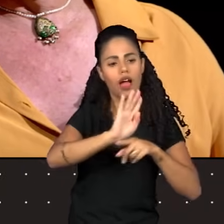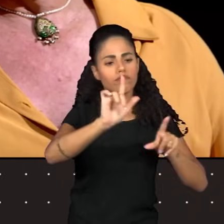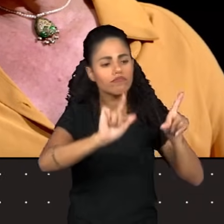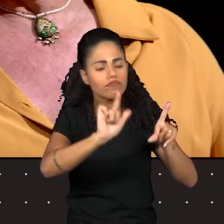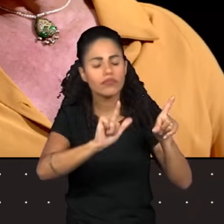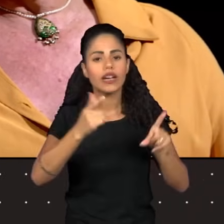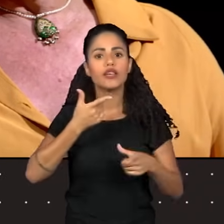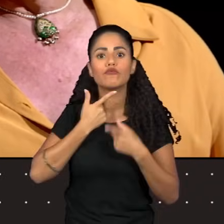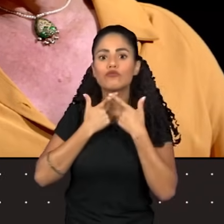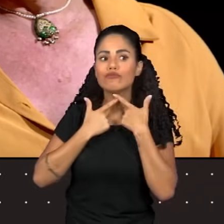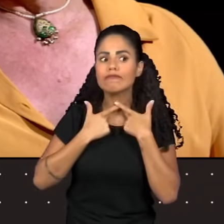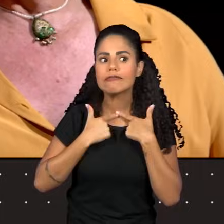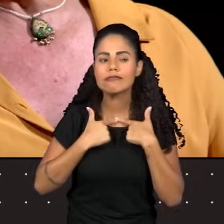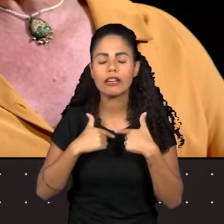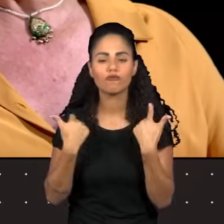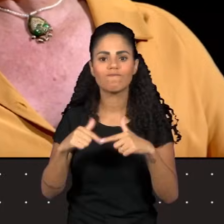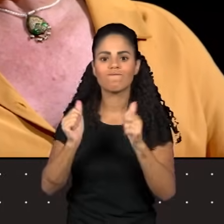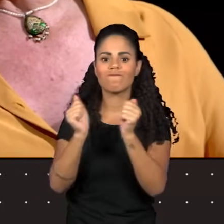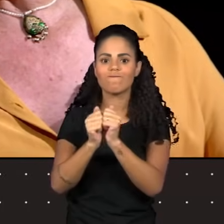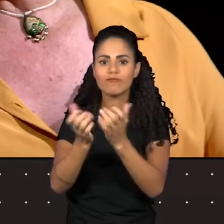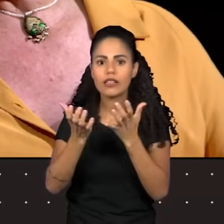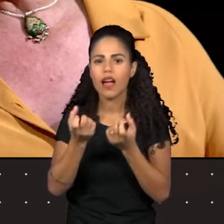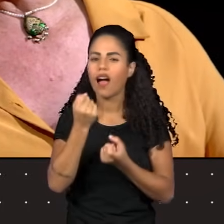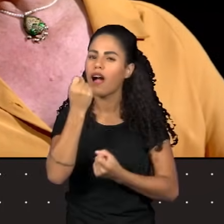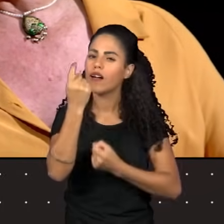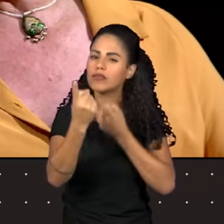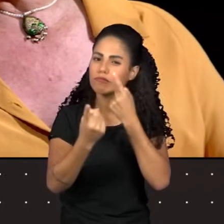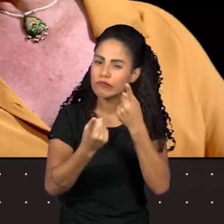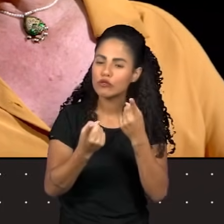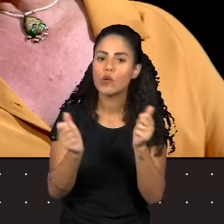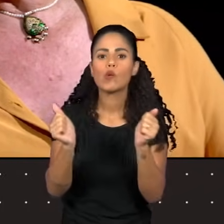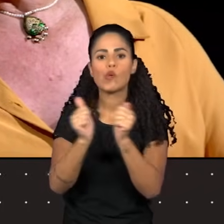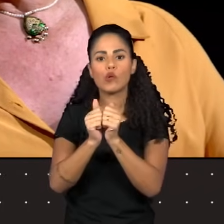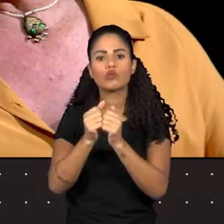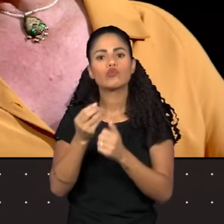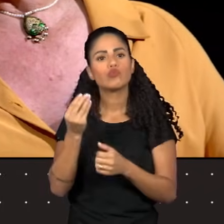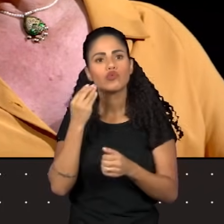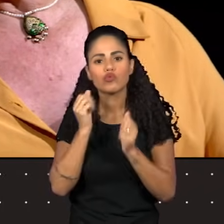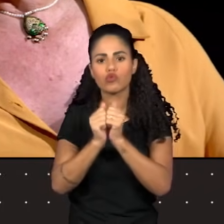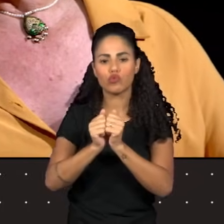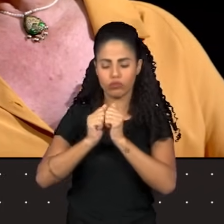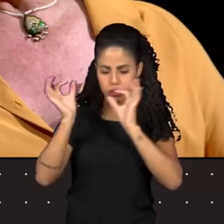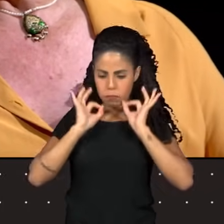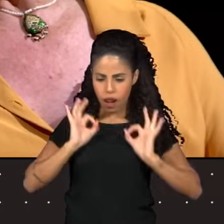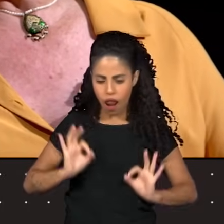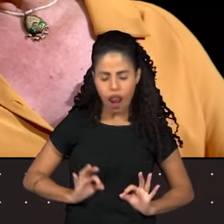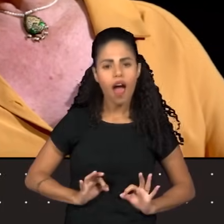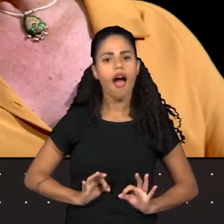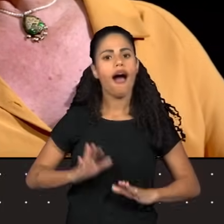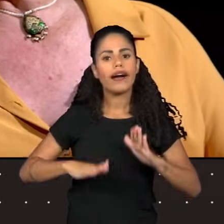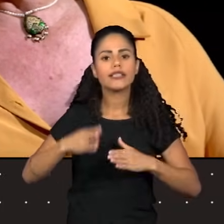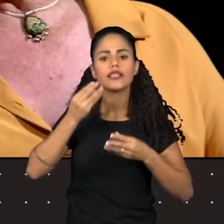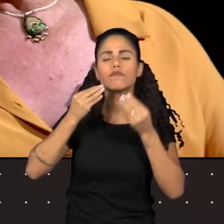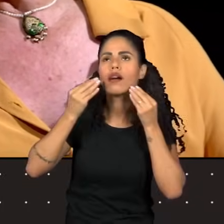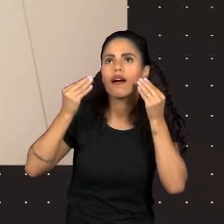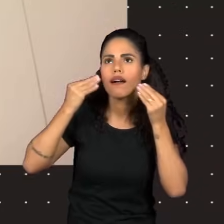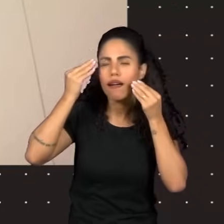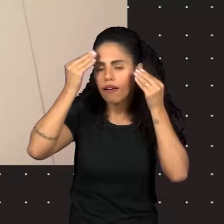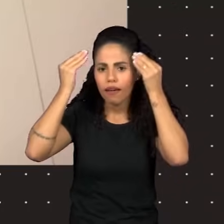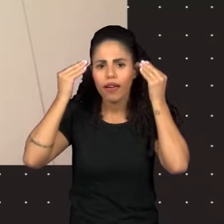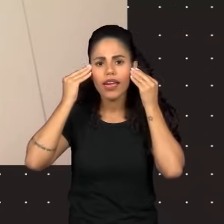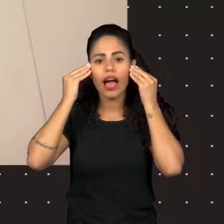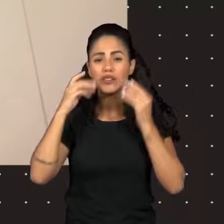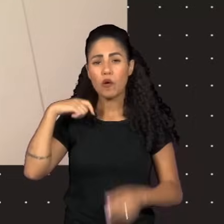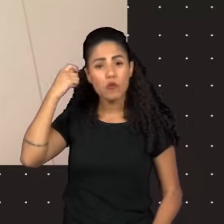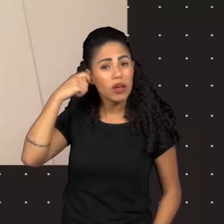com vontade de trabalhar junto. Algumas vezes eu consegui estar com ela fazendo figurino, fazendo caracterização, algumas coisas assim, mas nunca como